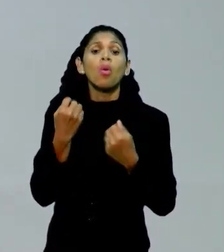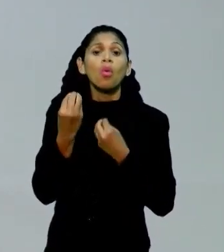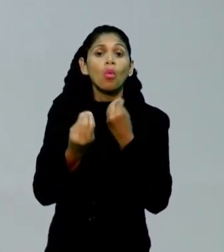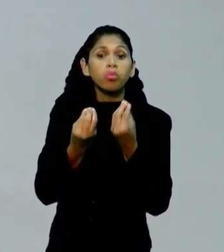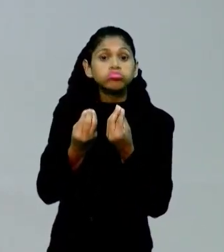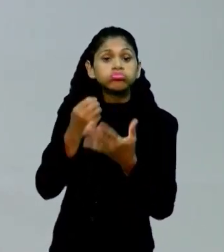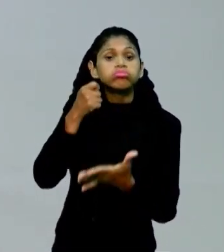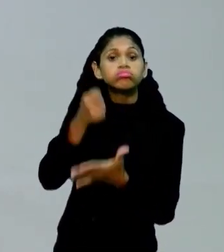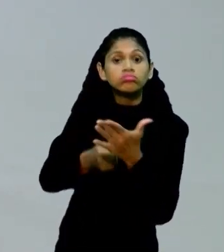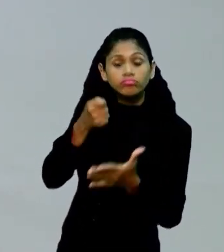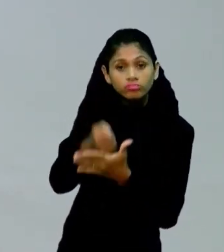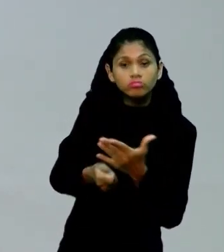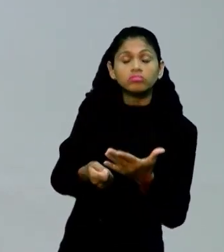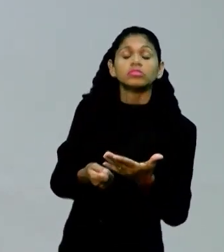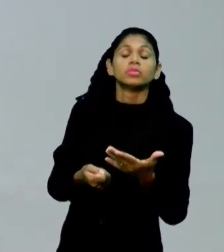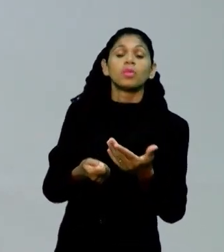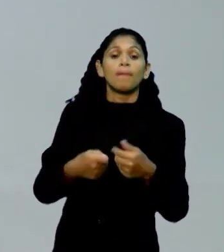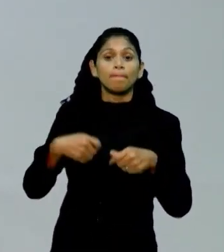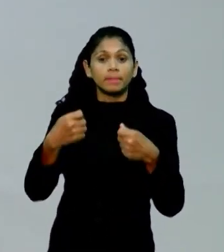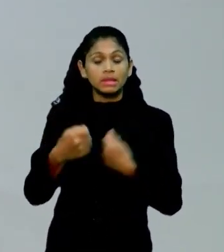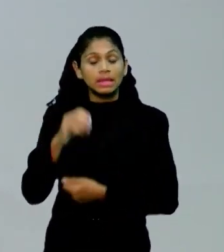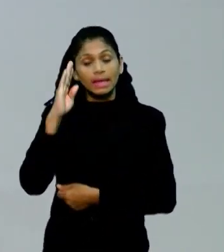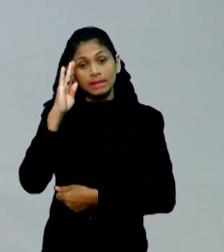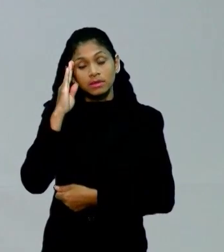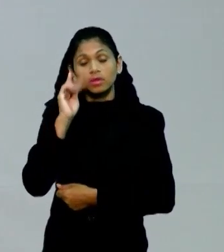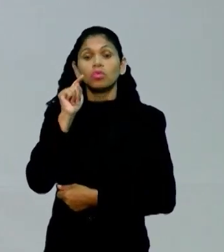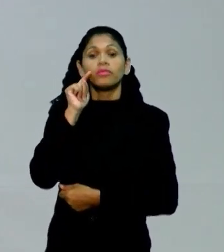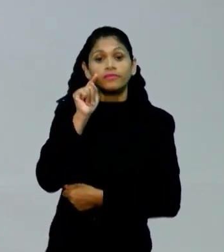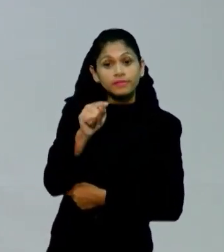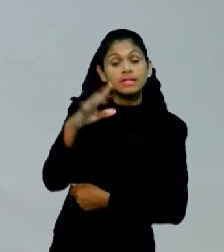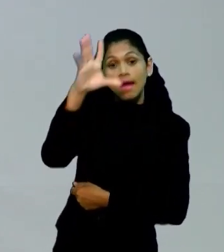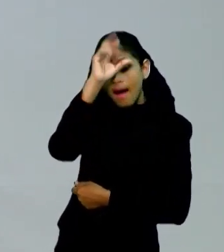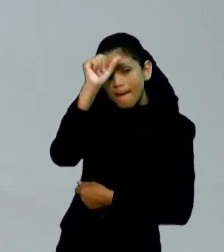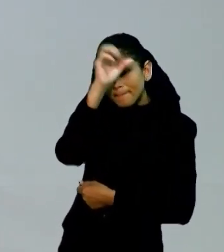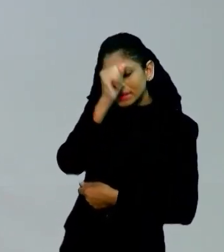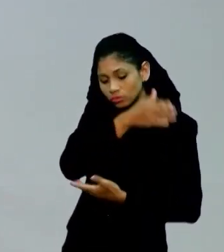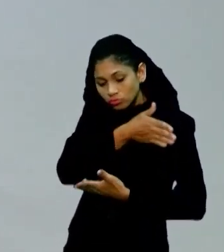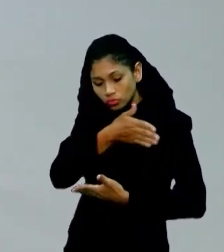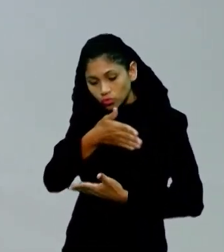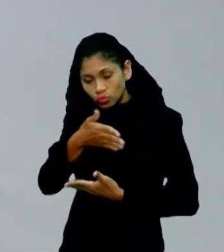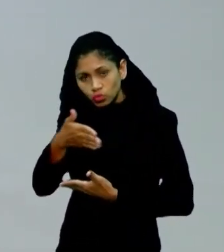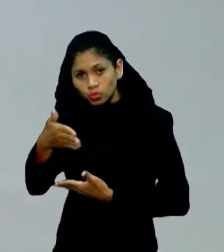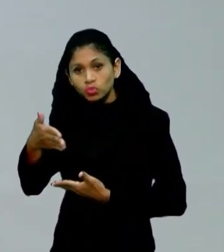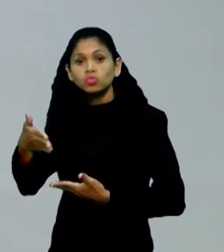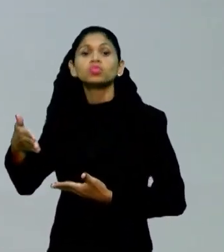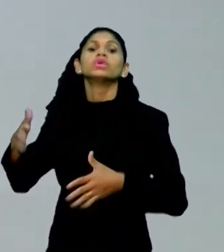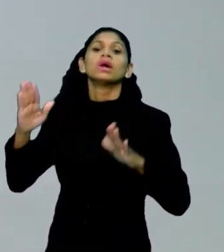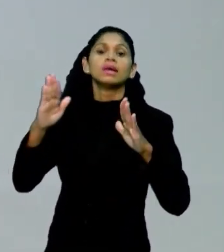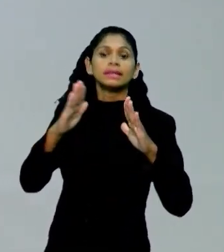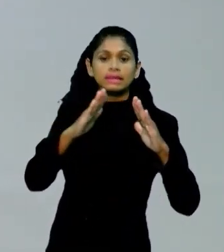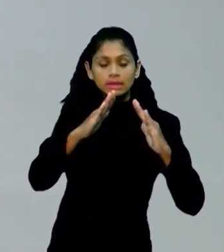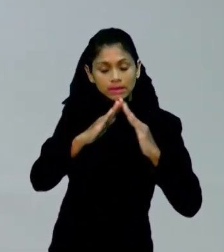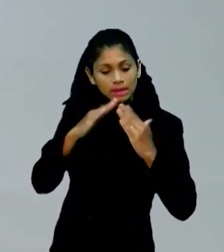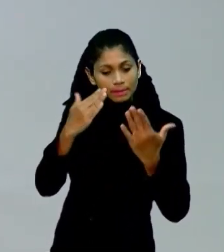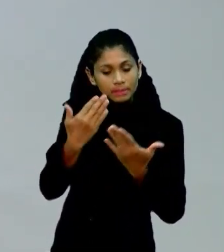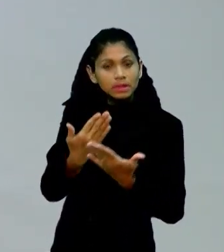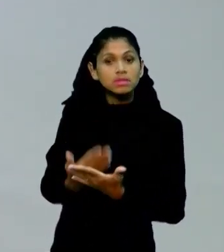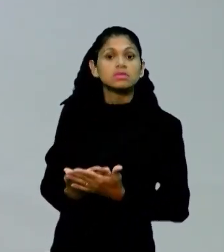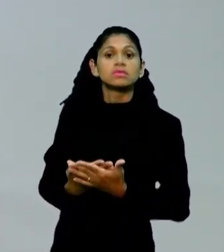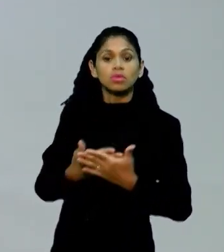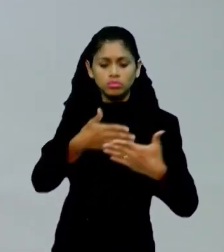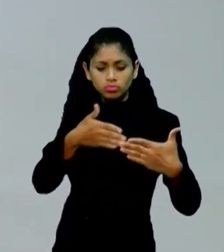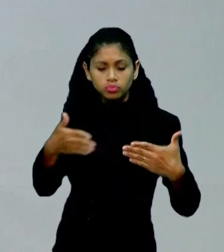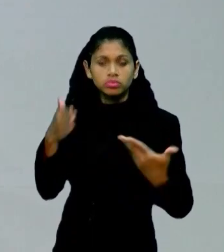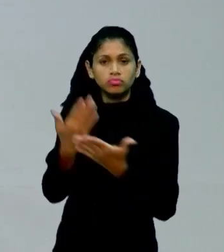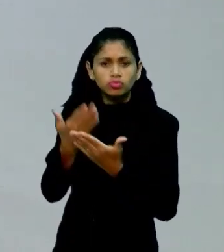práticas de ensino durante a escolarização E como é que você vai utilizar isso dentro de uma prova que vai ser o seu